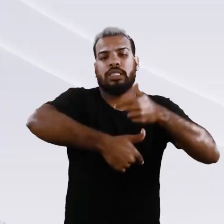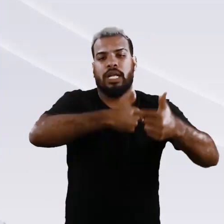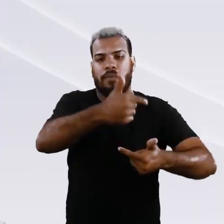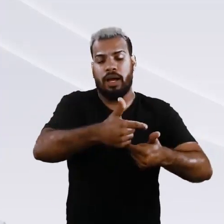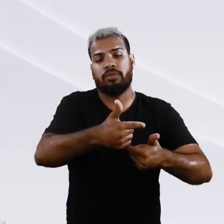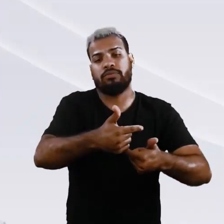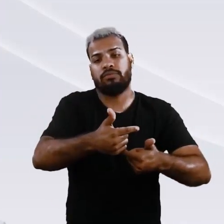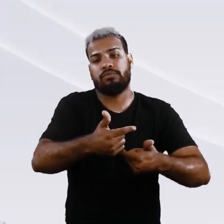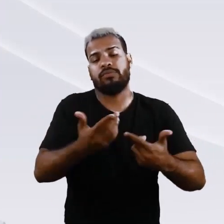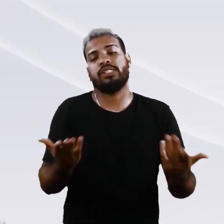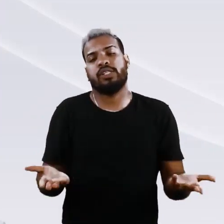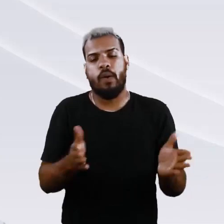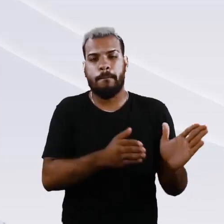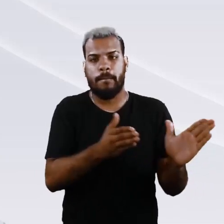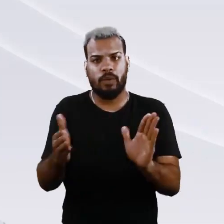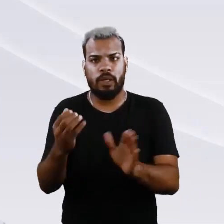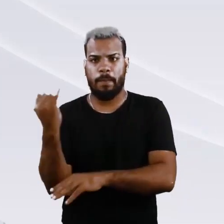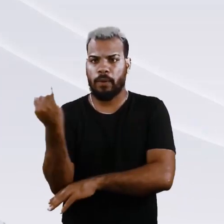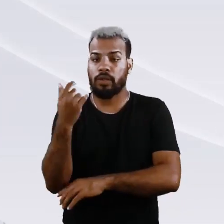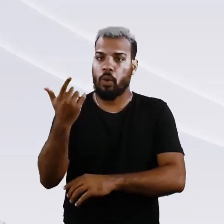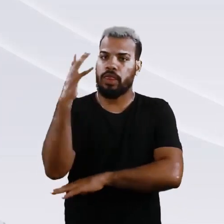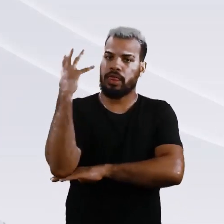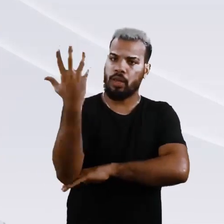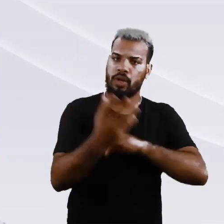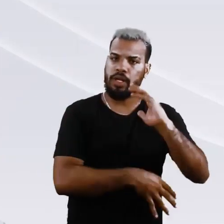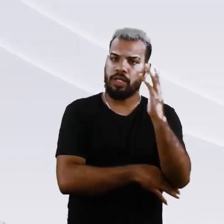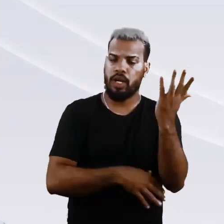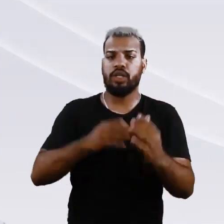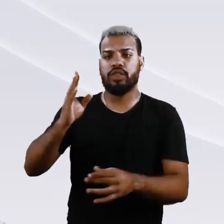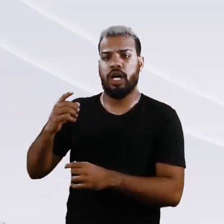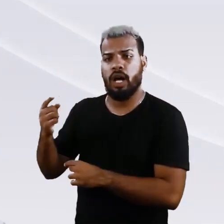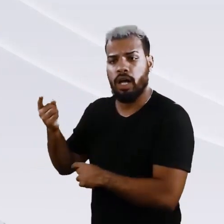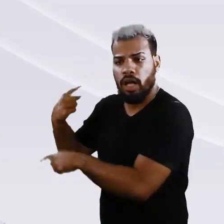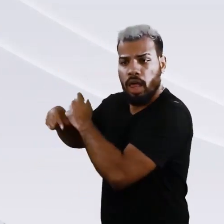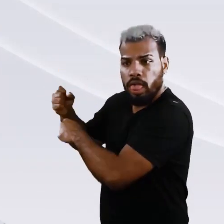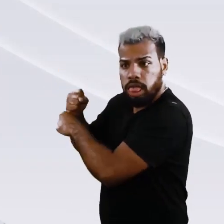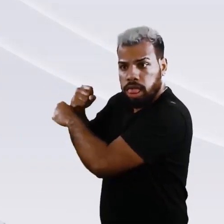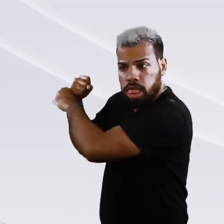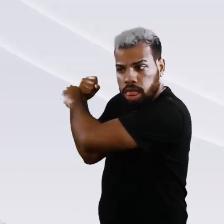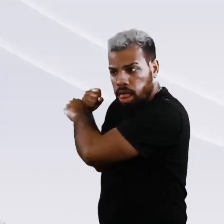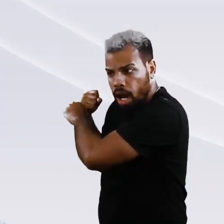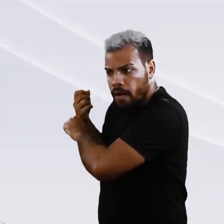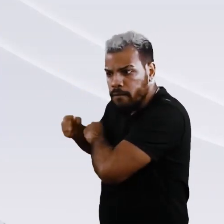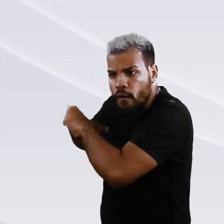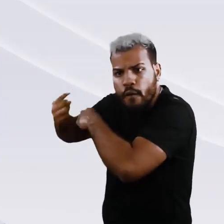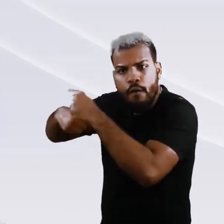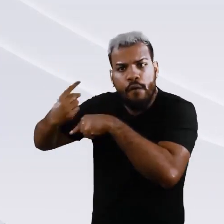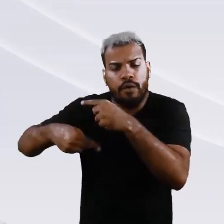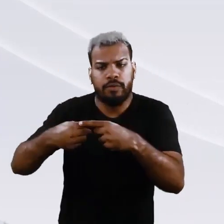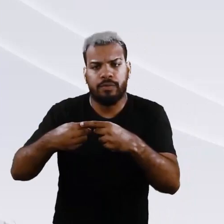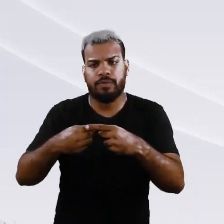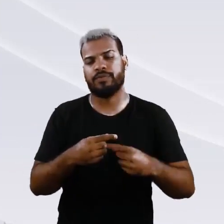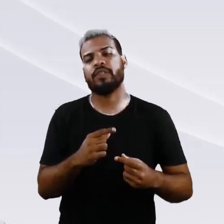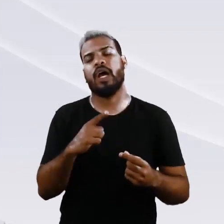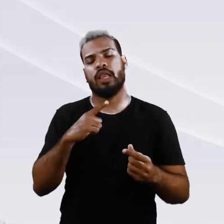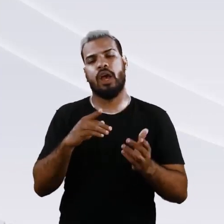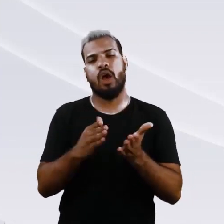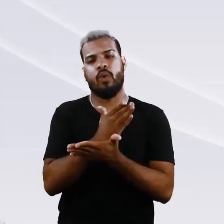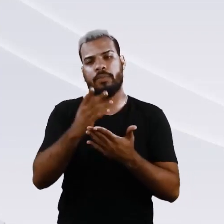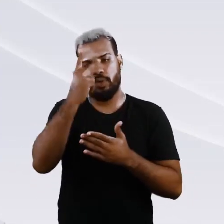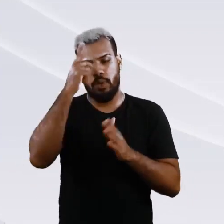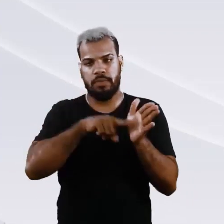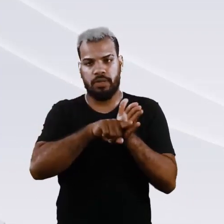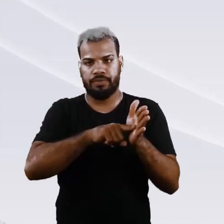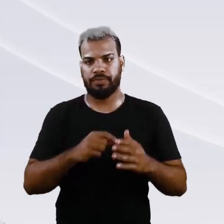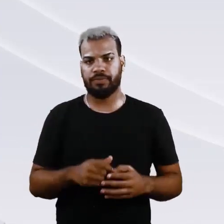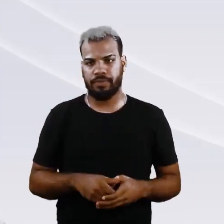retroalimentar a mesma atividade. Então esse processo é muito importante. A natureza ela vem bilhões de anos evoluindo e traz muita coisa. Alguns estudiosos